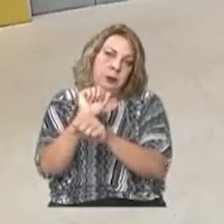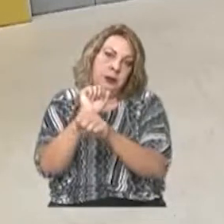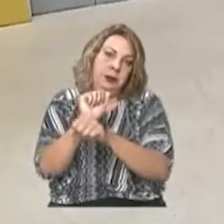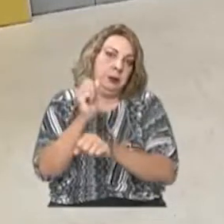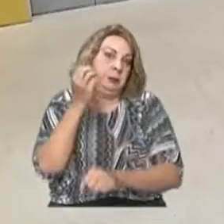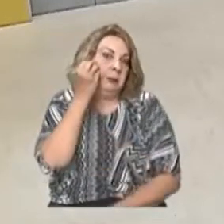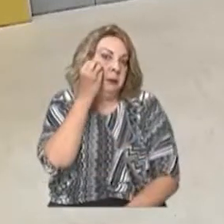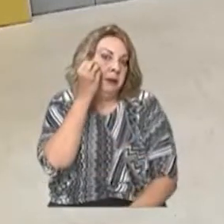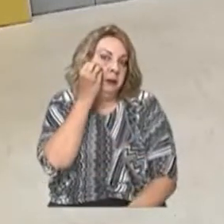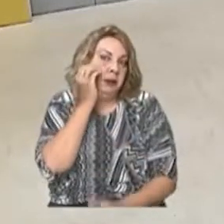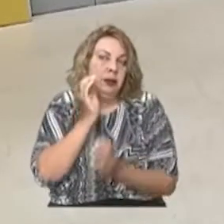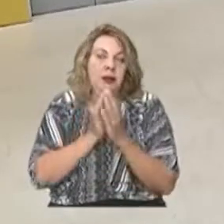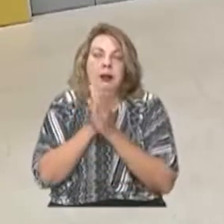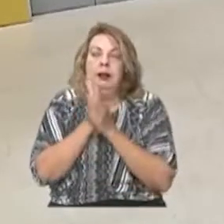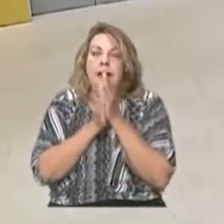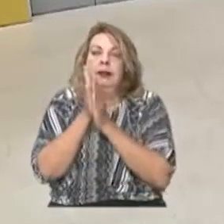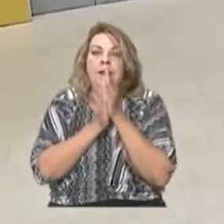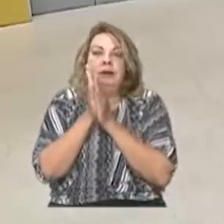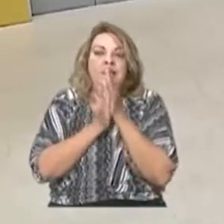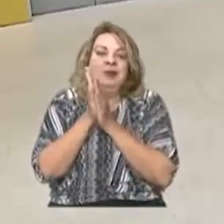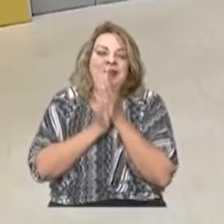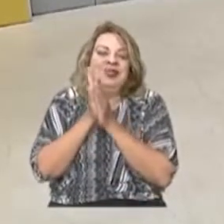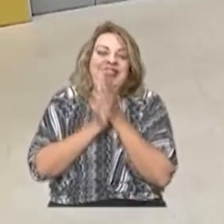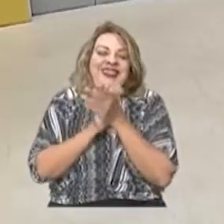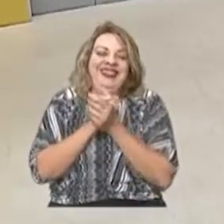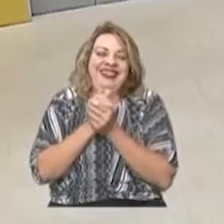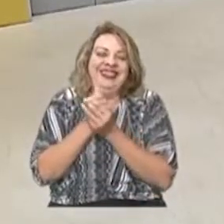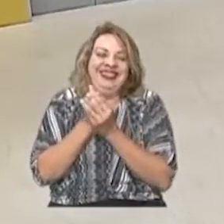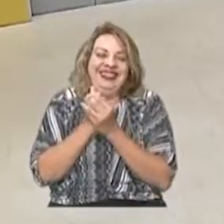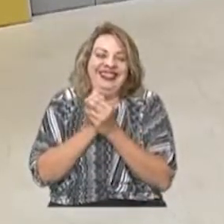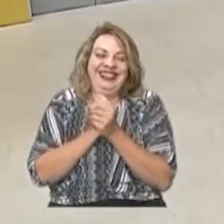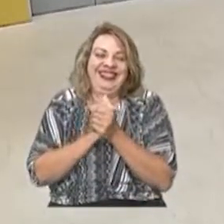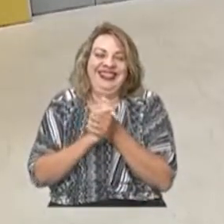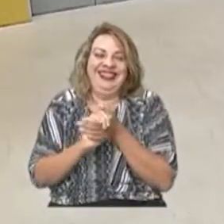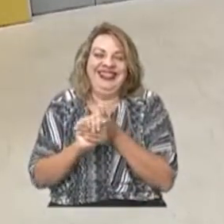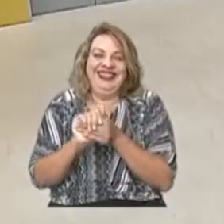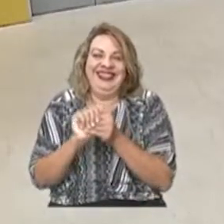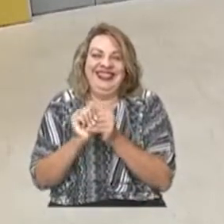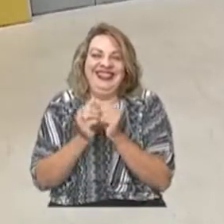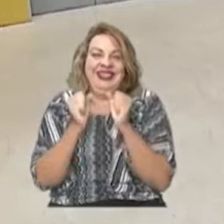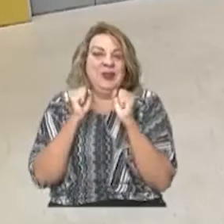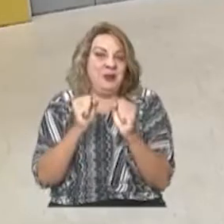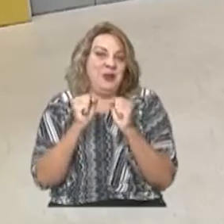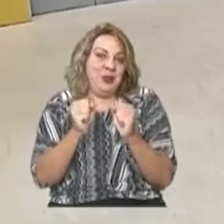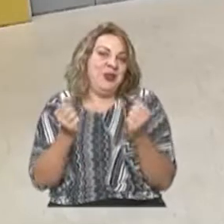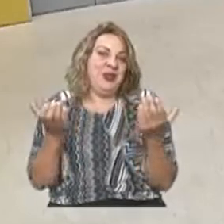querendo, 34 nossa. Bolas chamadas. Pode ser agora, pode ser com você.